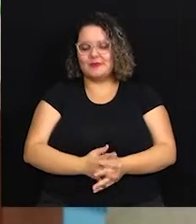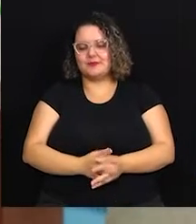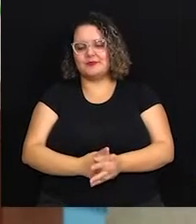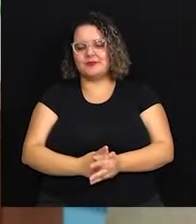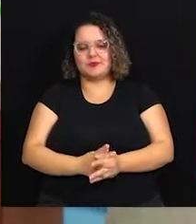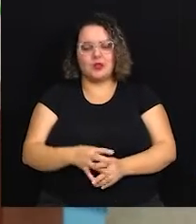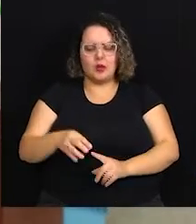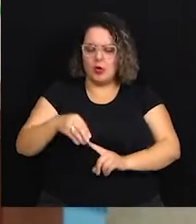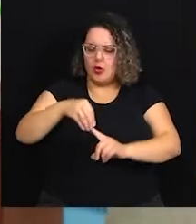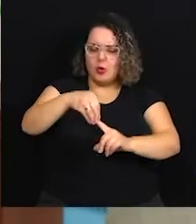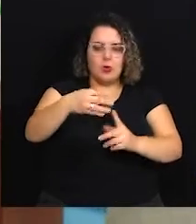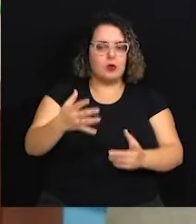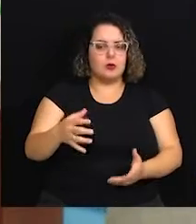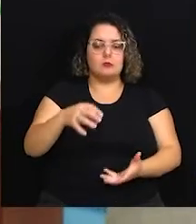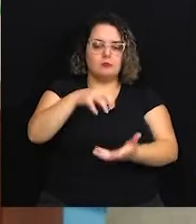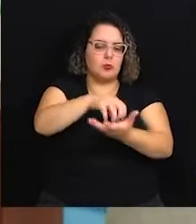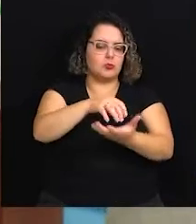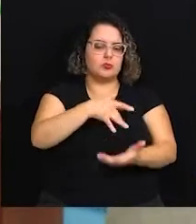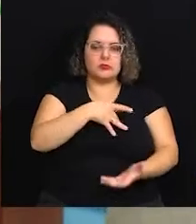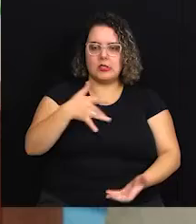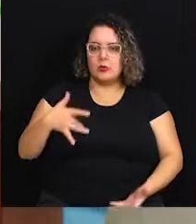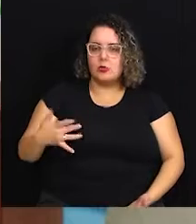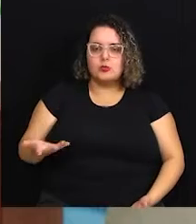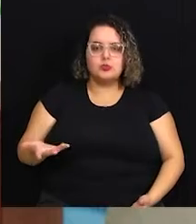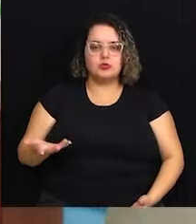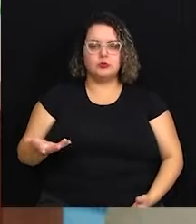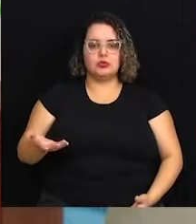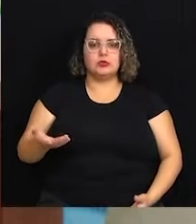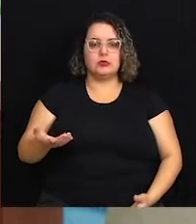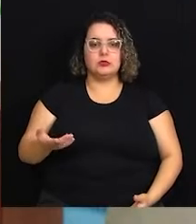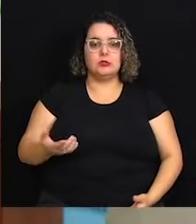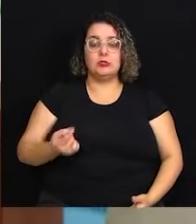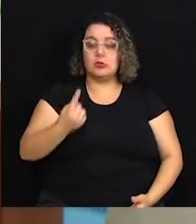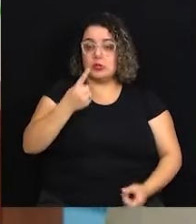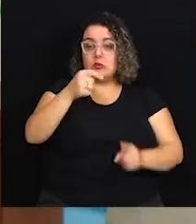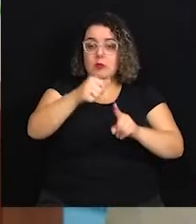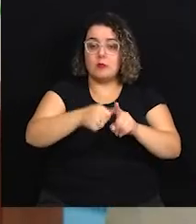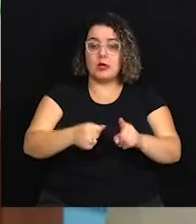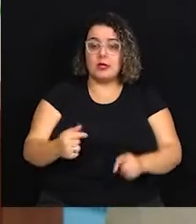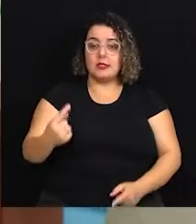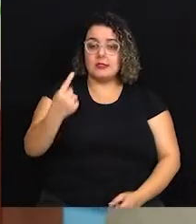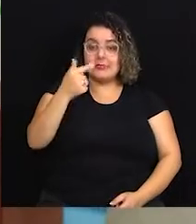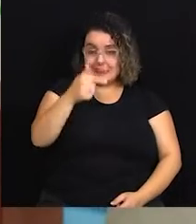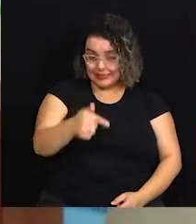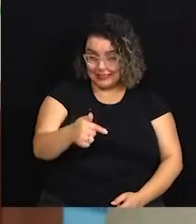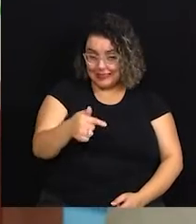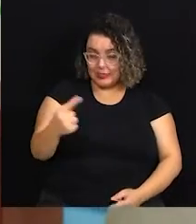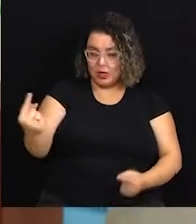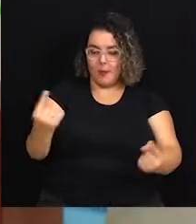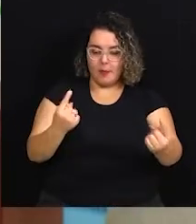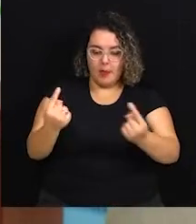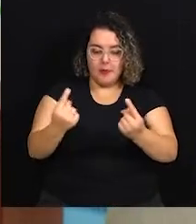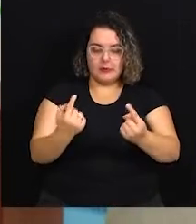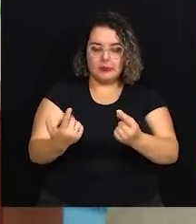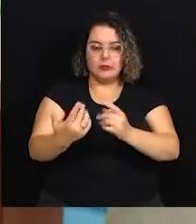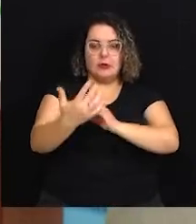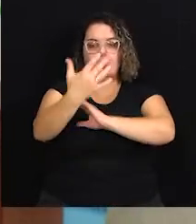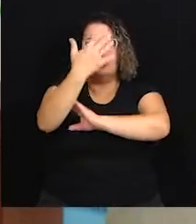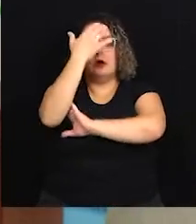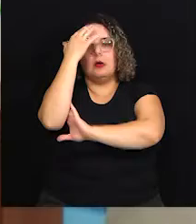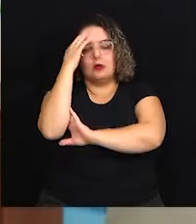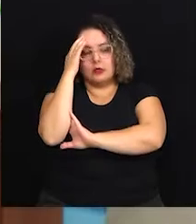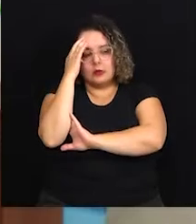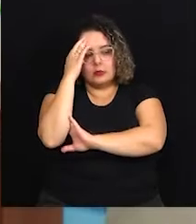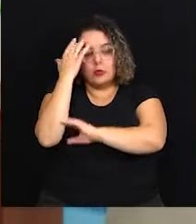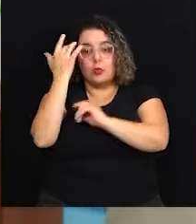de ônibus, em posto de saúde, e em um mês surgiram 7. E aí veio a questão, e onde colocar esses